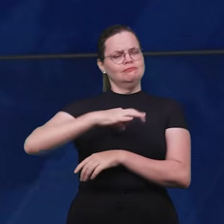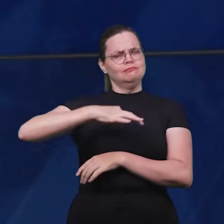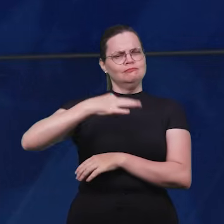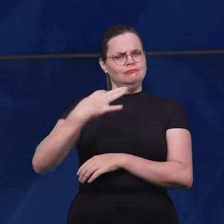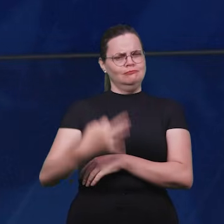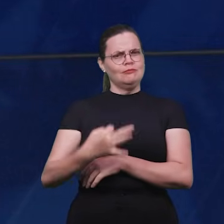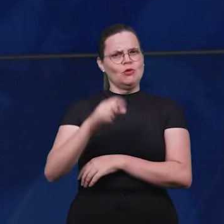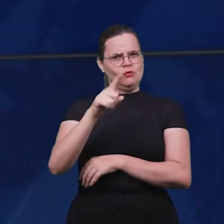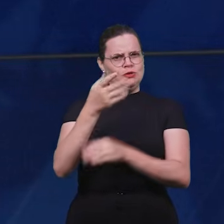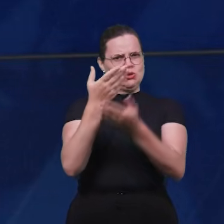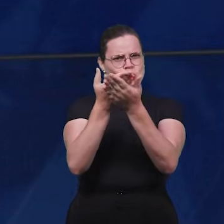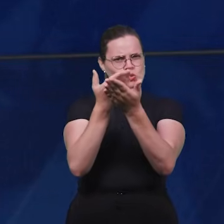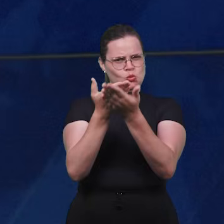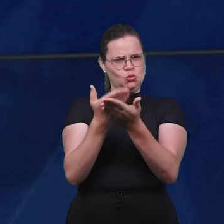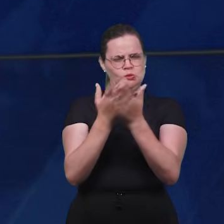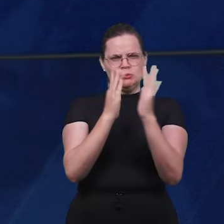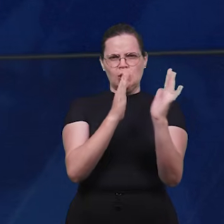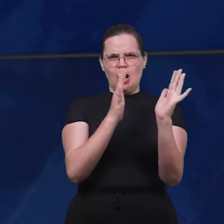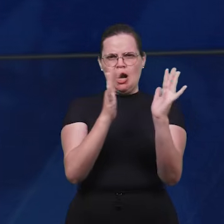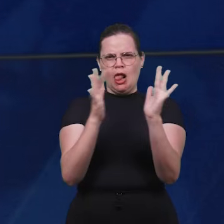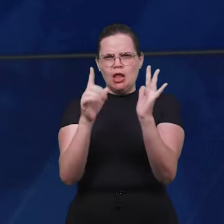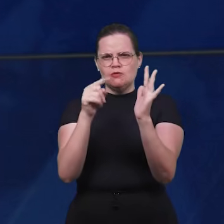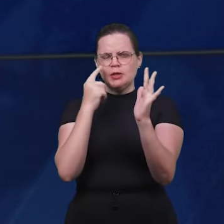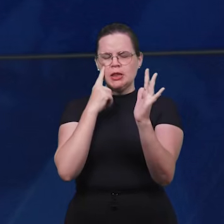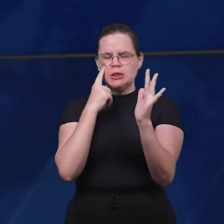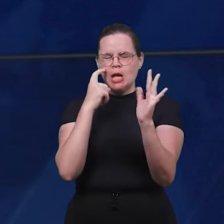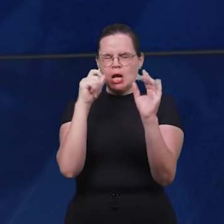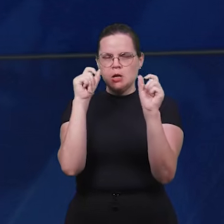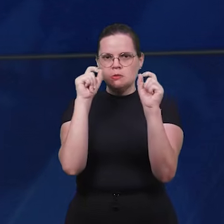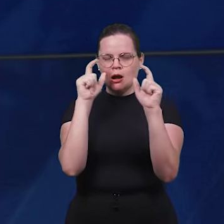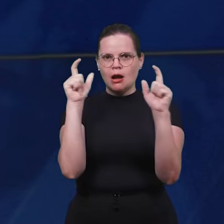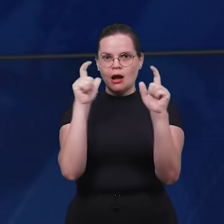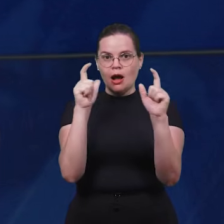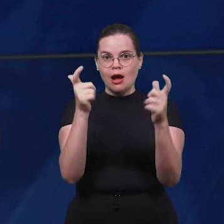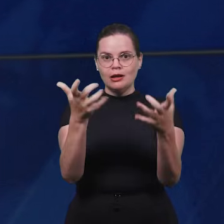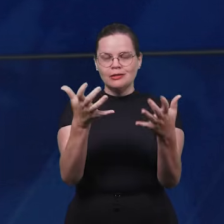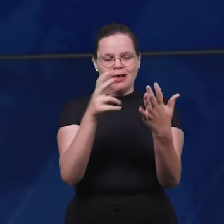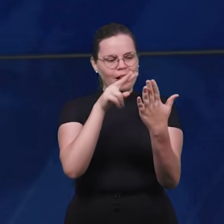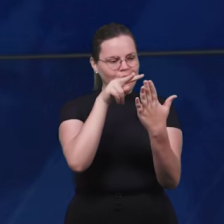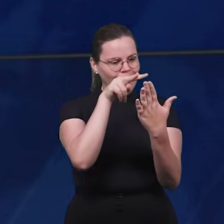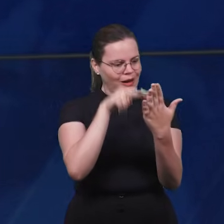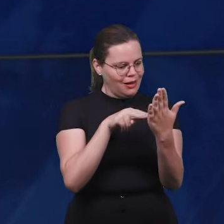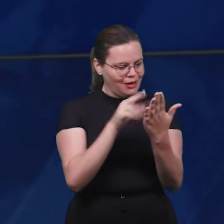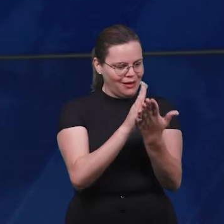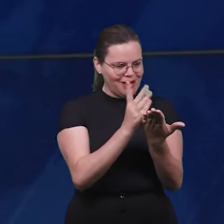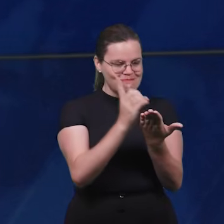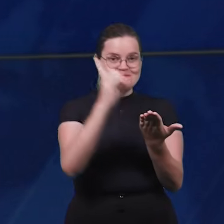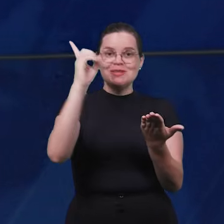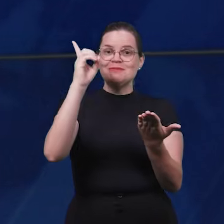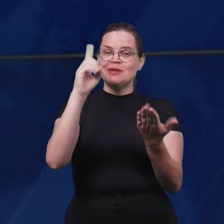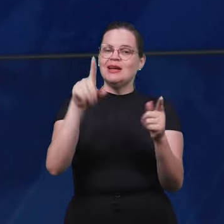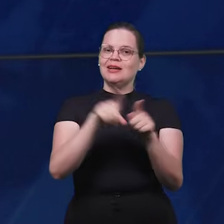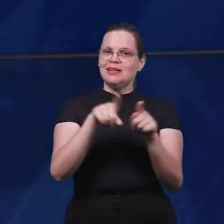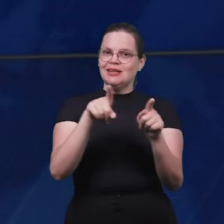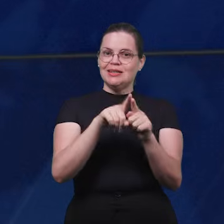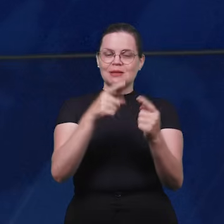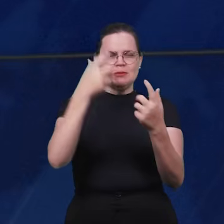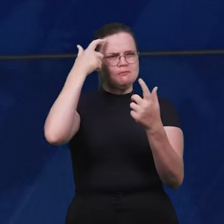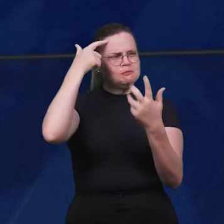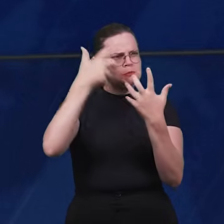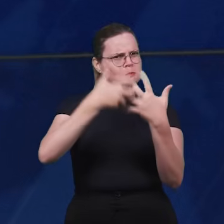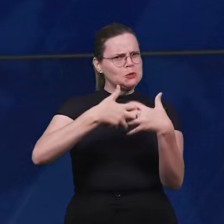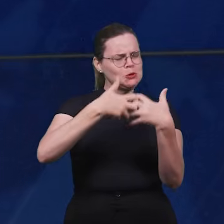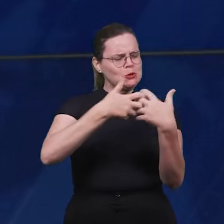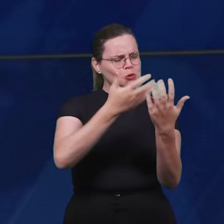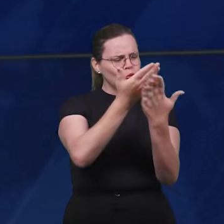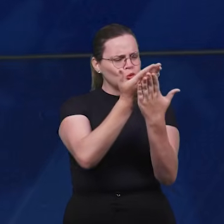que ele vai despertar o seu interesse pela leitura e pela meditação da Palavra de Deus, a Bíblia.